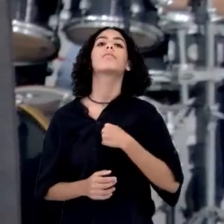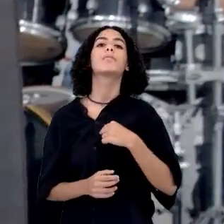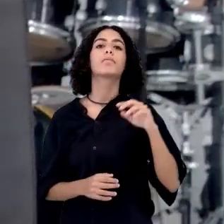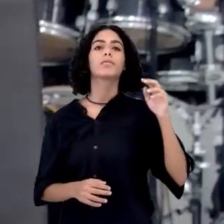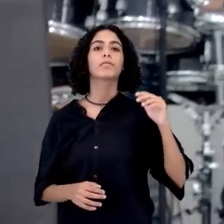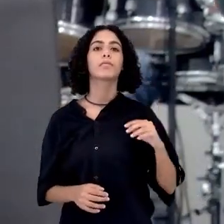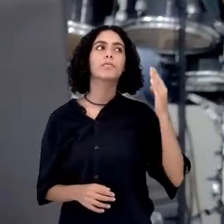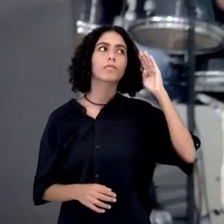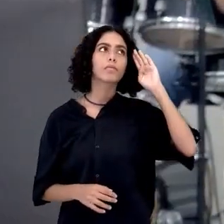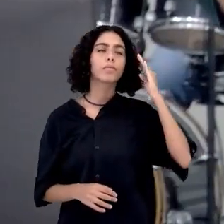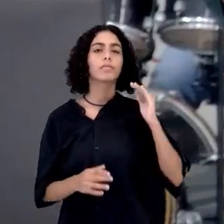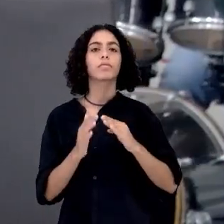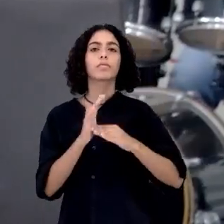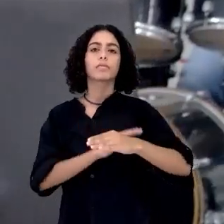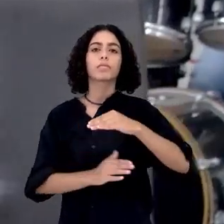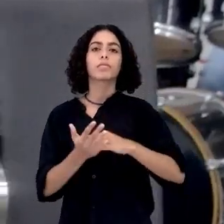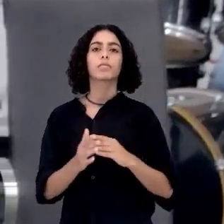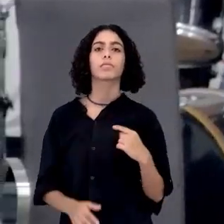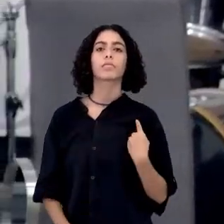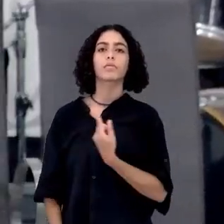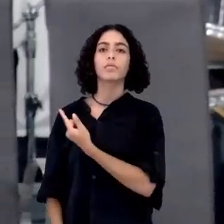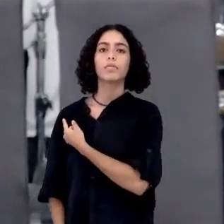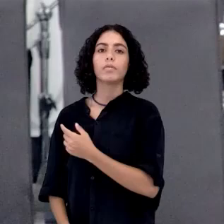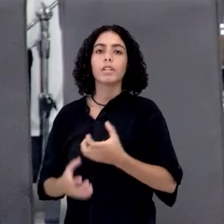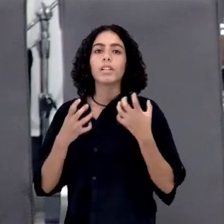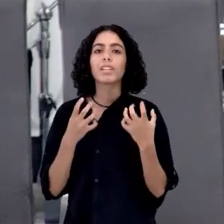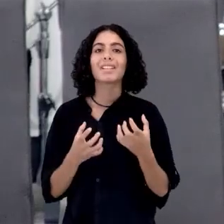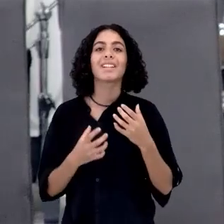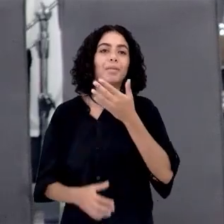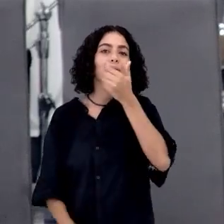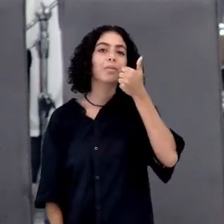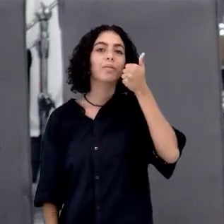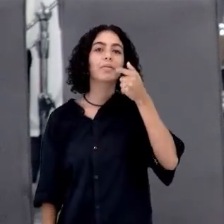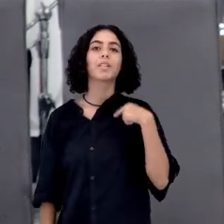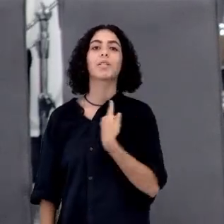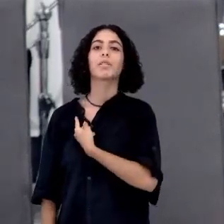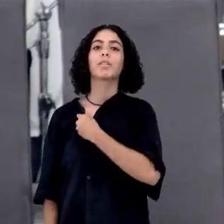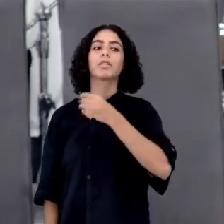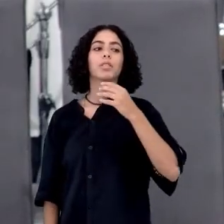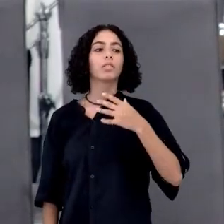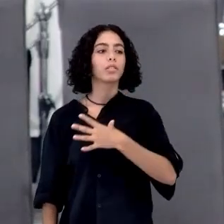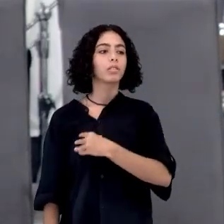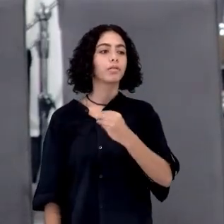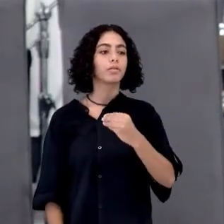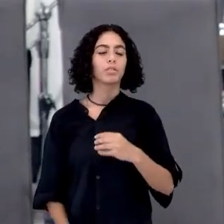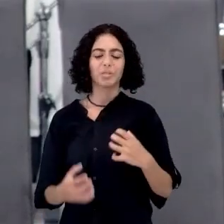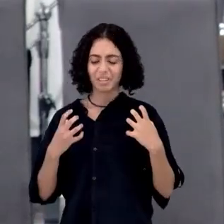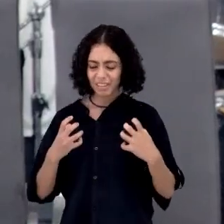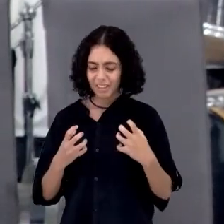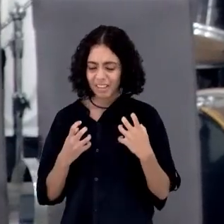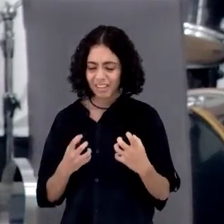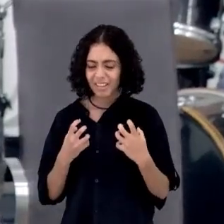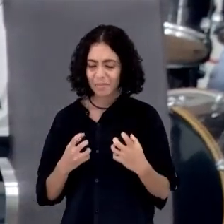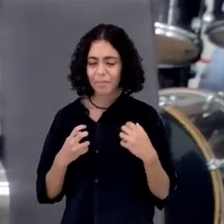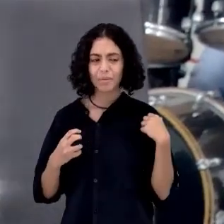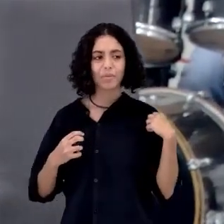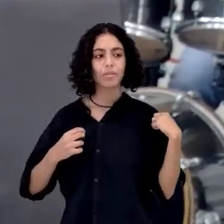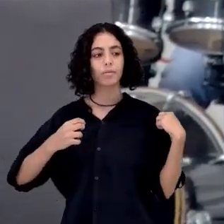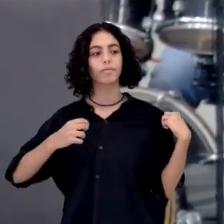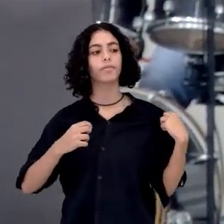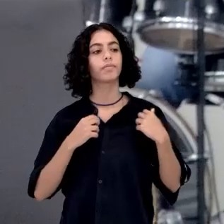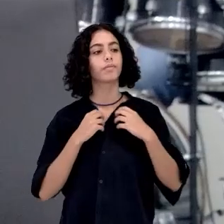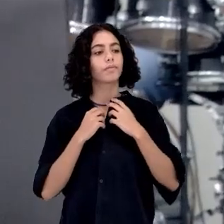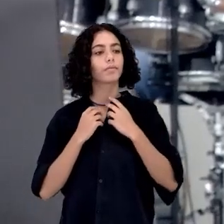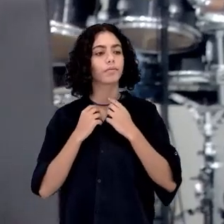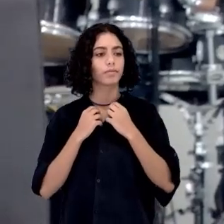buscamos o melhor para os nossos filhos. Todos nós aqui queremos ver a nossa família bem.